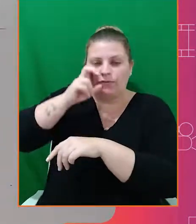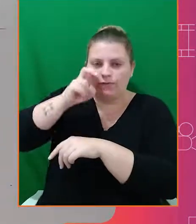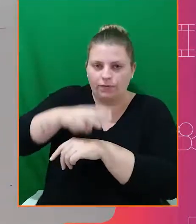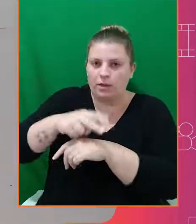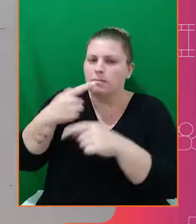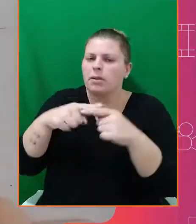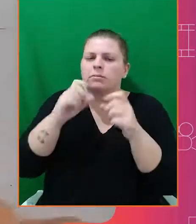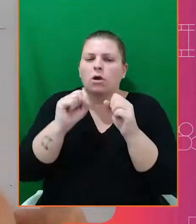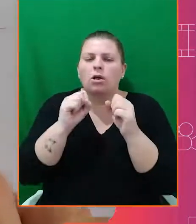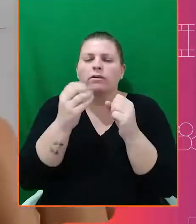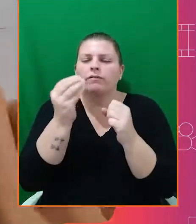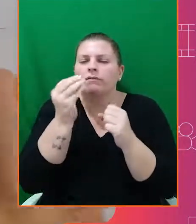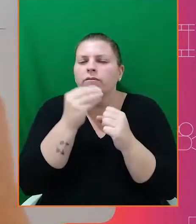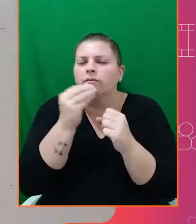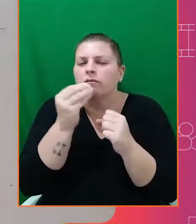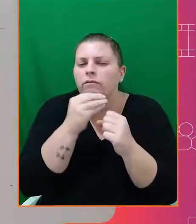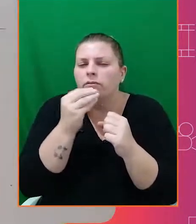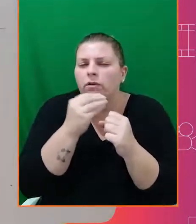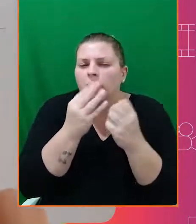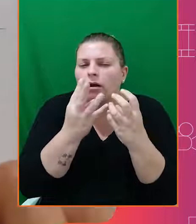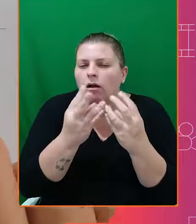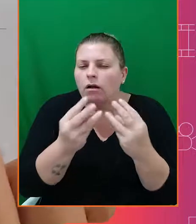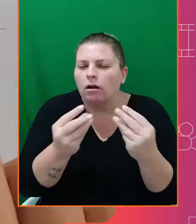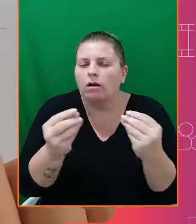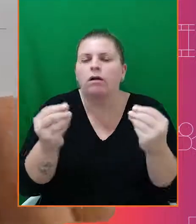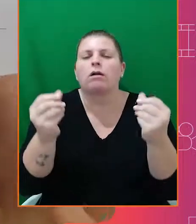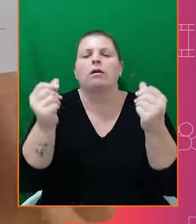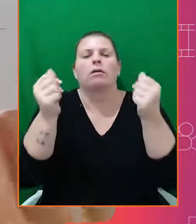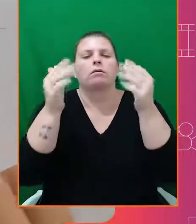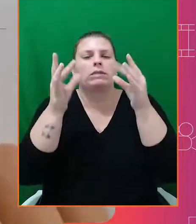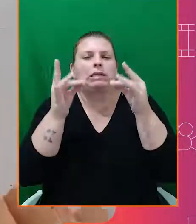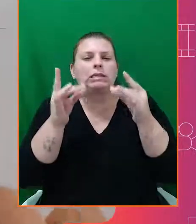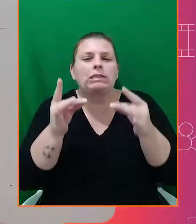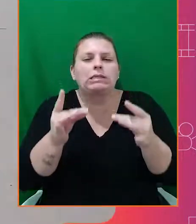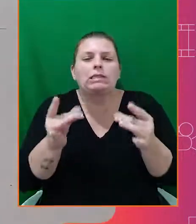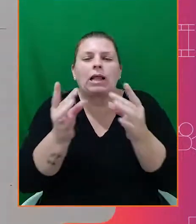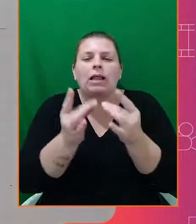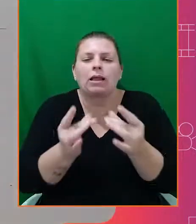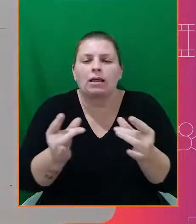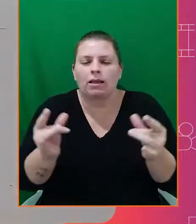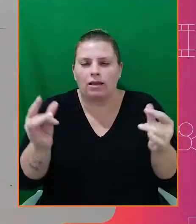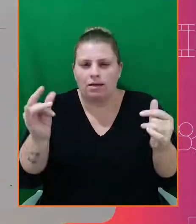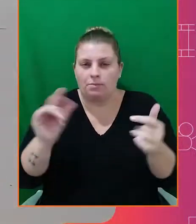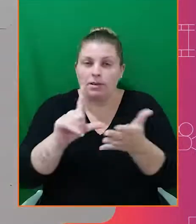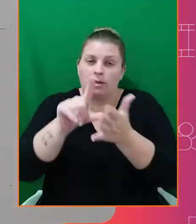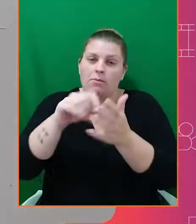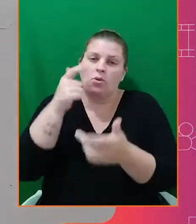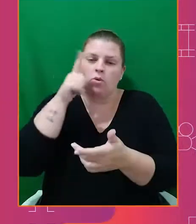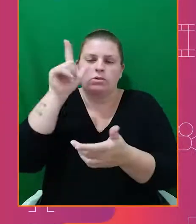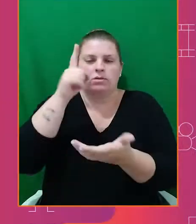tem necessidade. As linhas do desenho podem ser bem clarinhas para que depois você possa apagá-las.